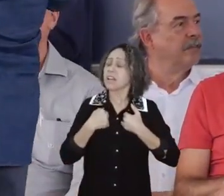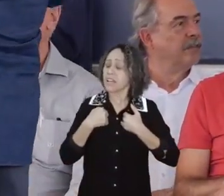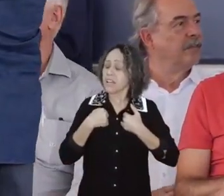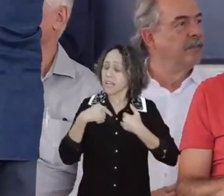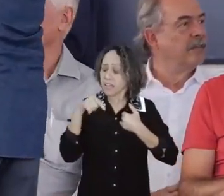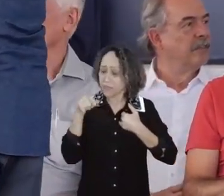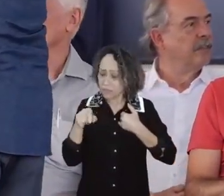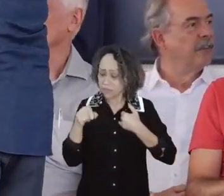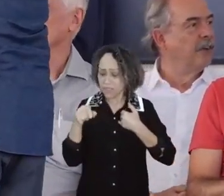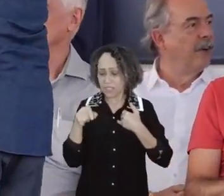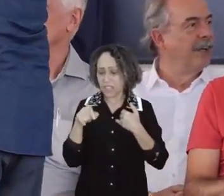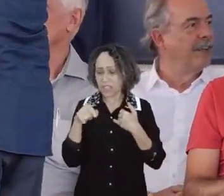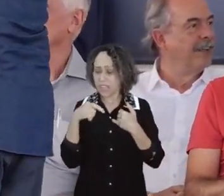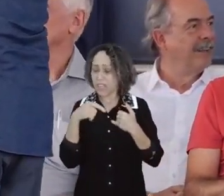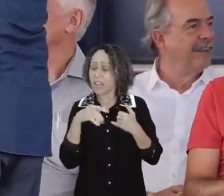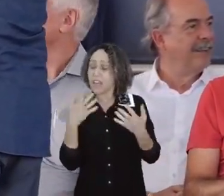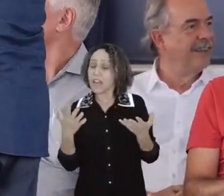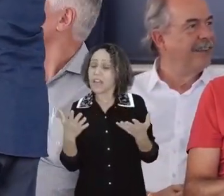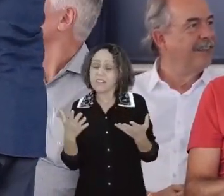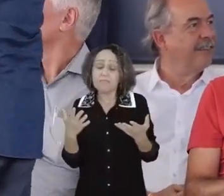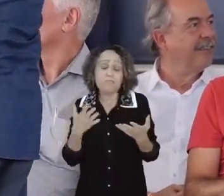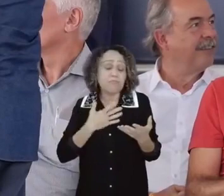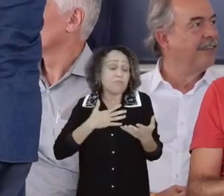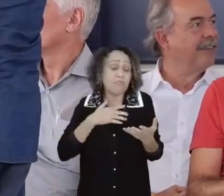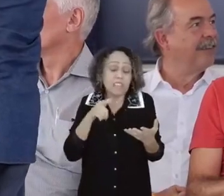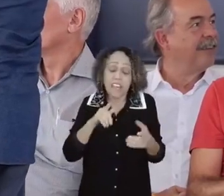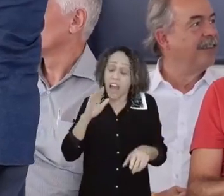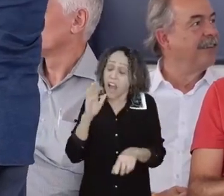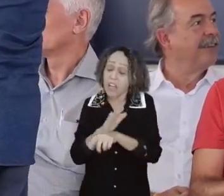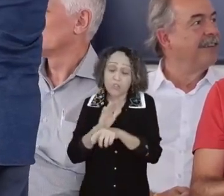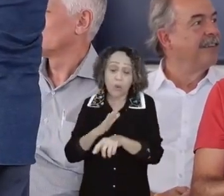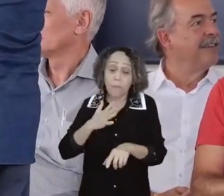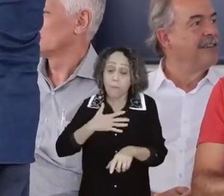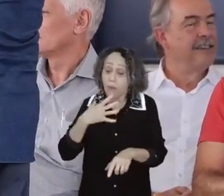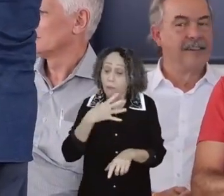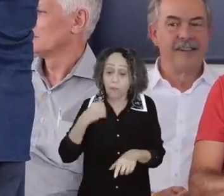primeira escola técnica feita neste país.